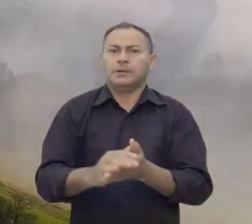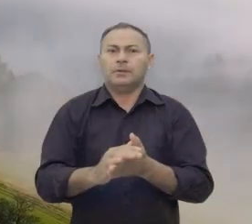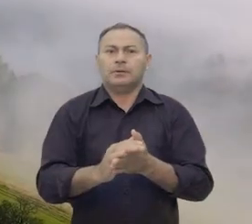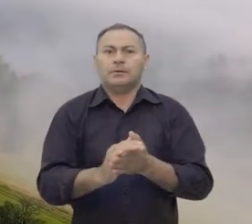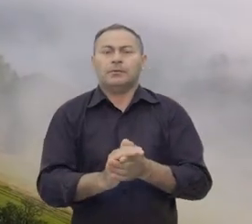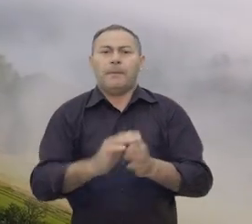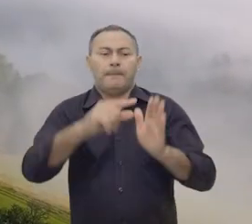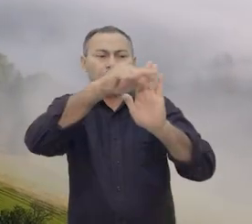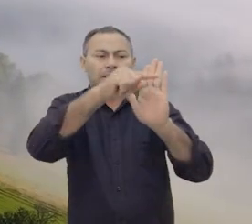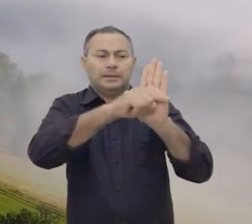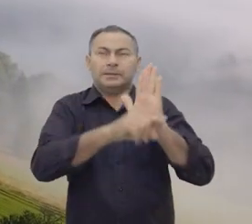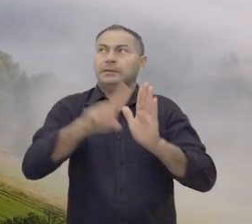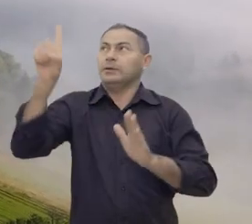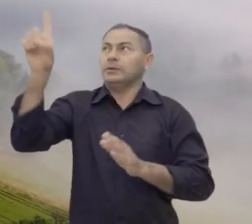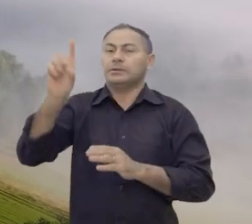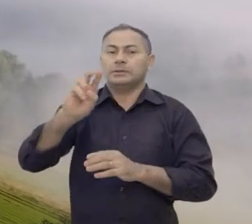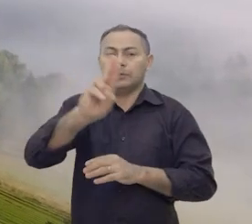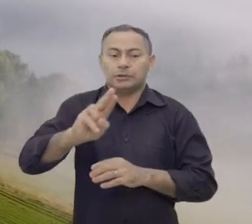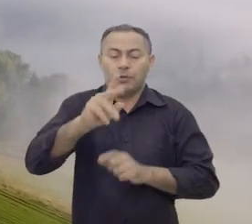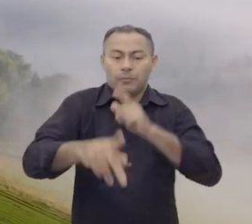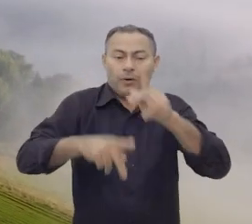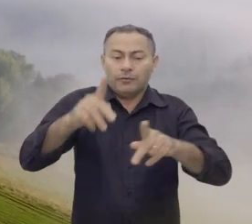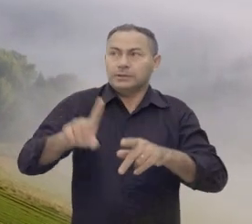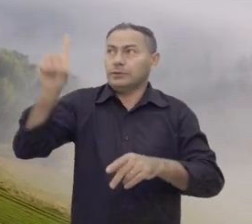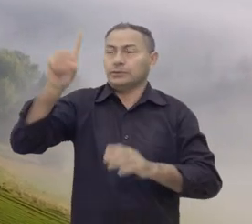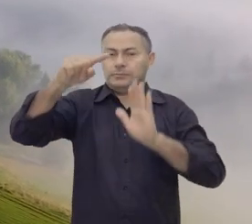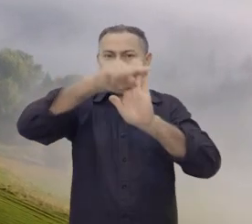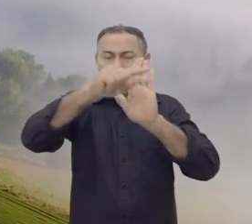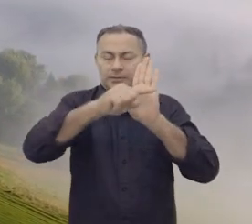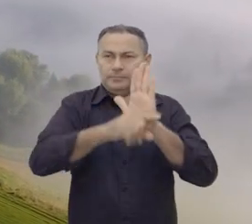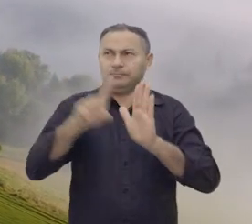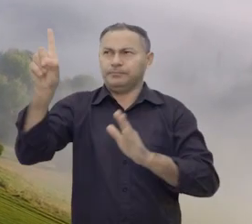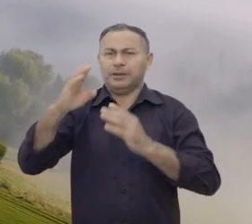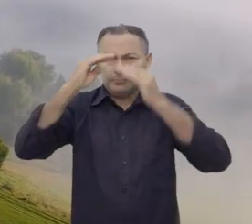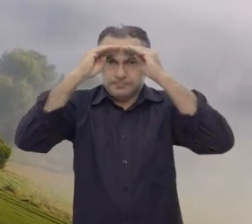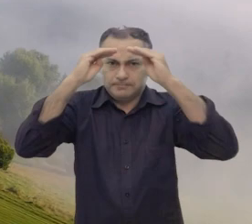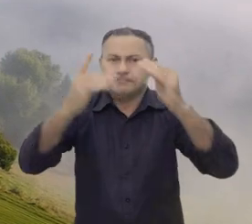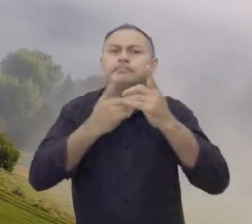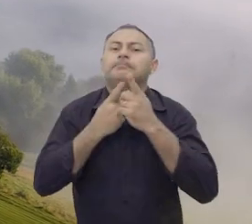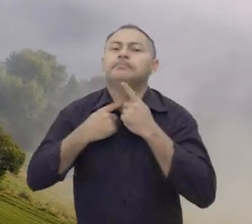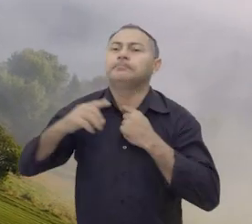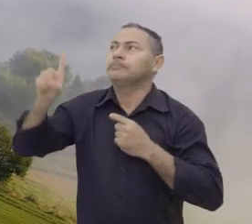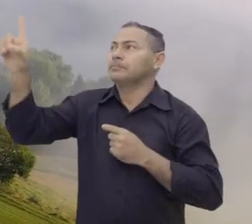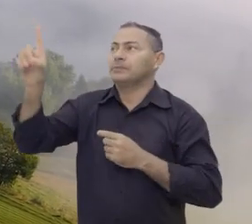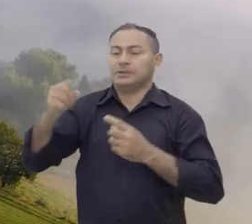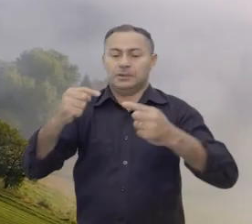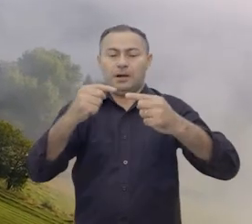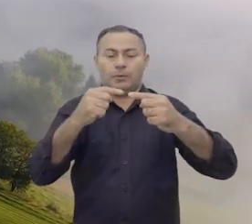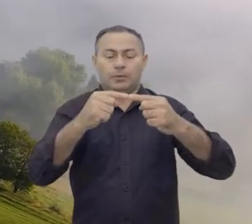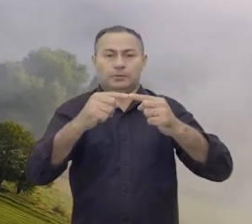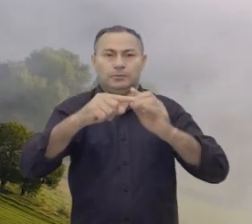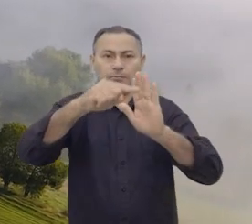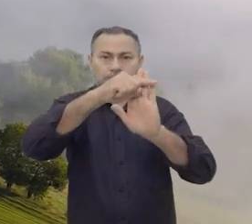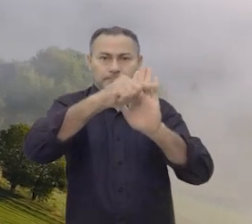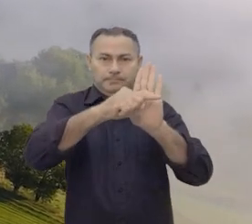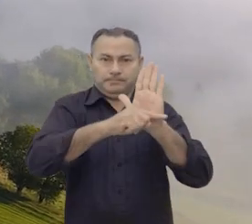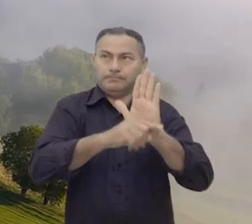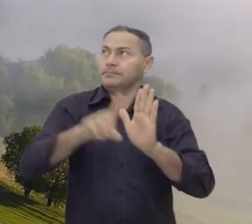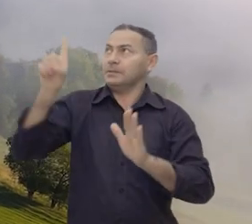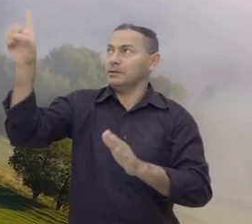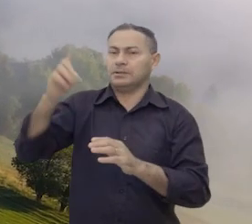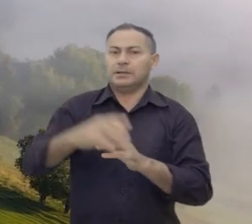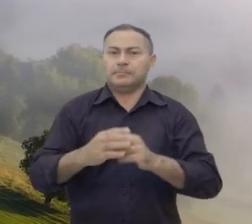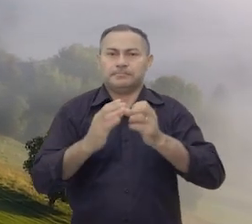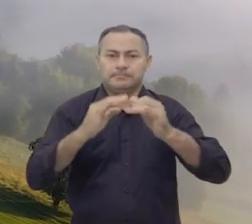Deus é usar o poder de Deus no povo de Deus para cumprir o propósito de Deus de acordo com o plano de Deus.